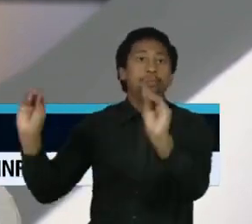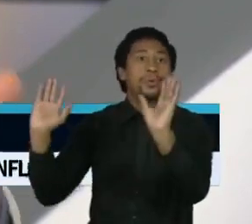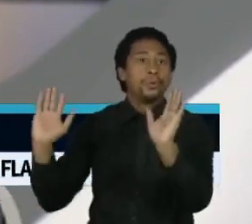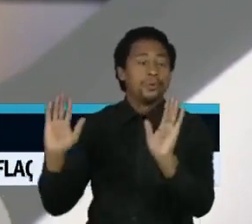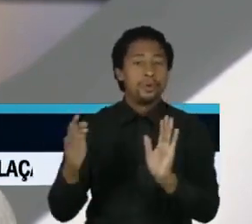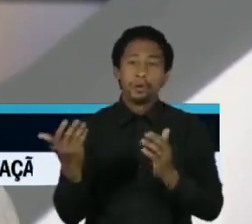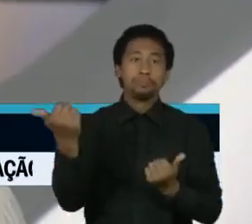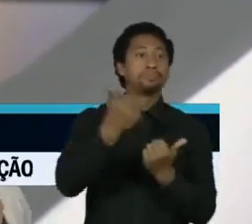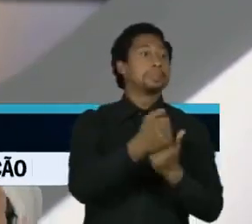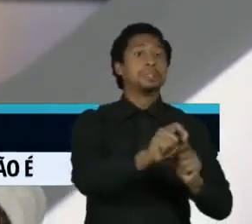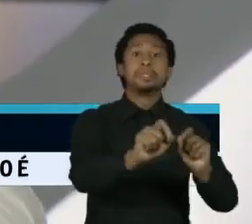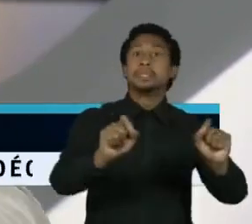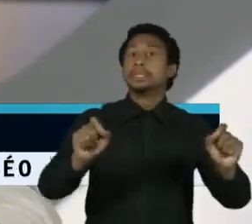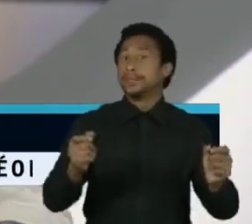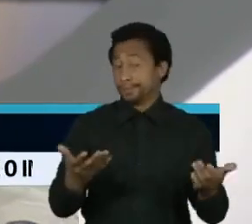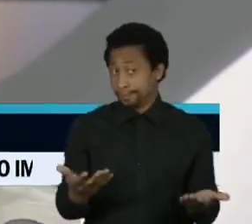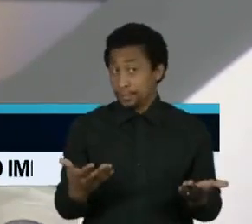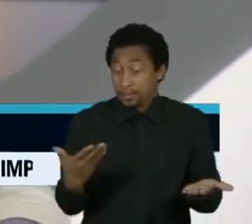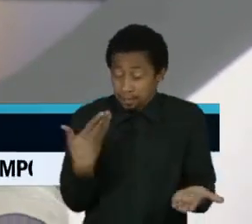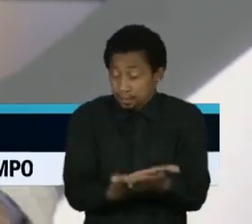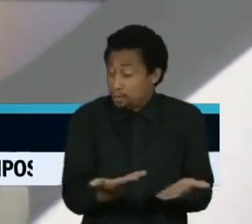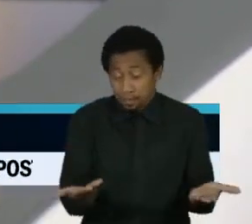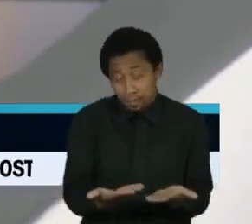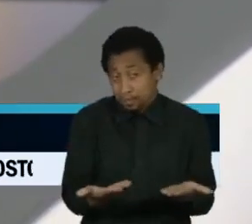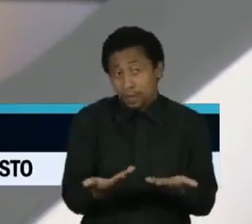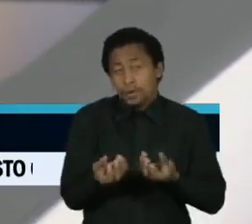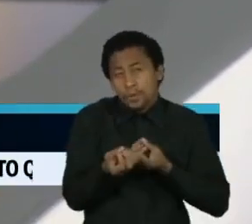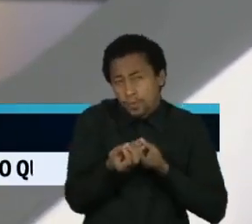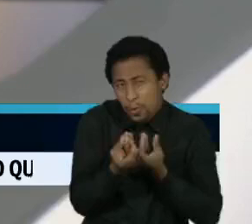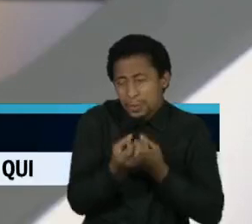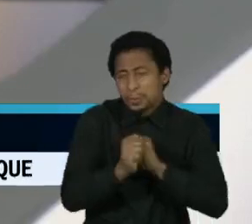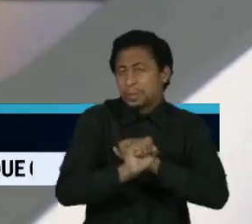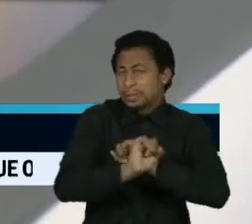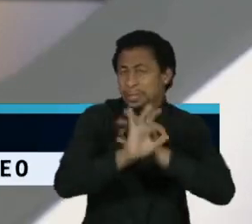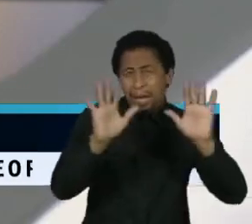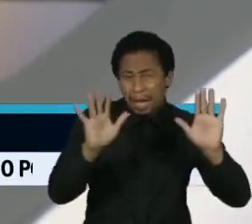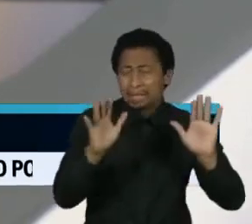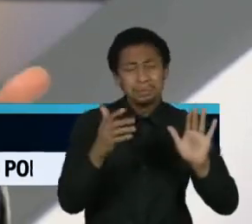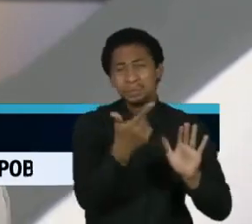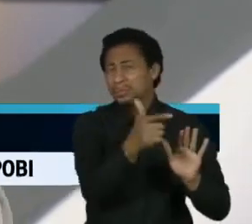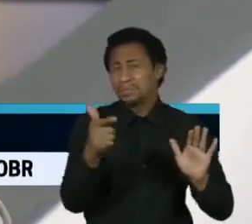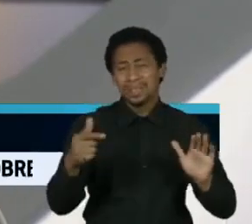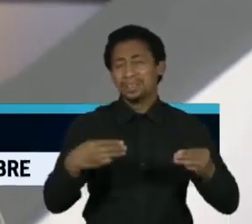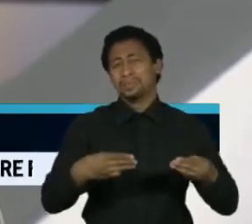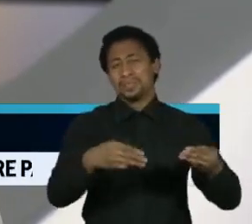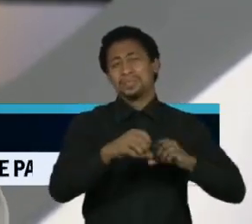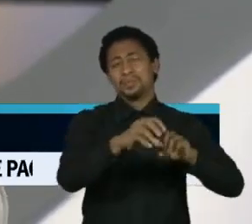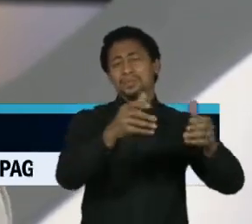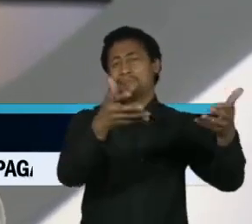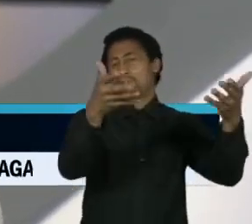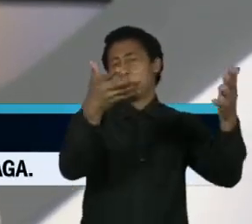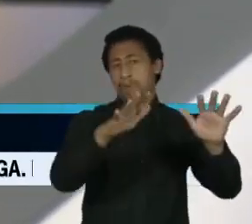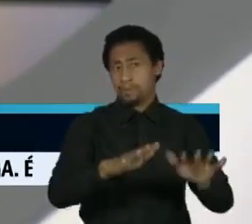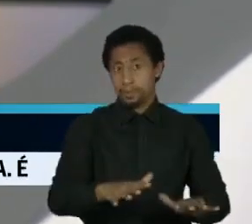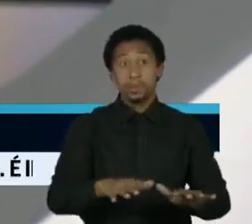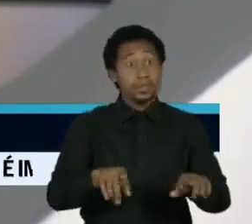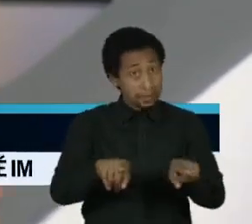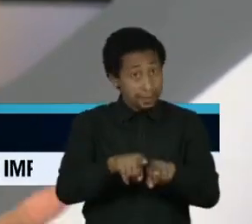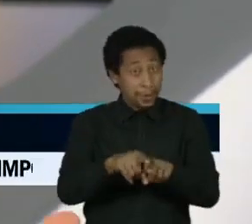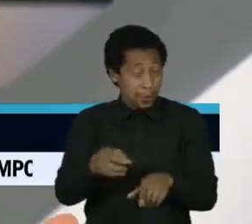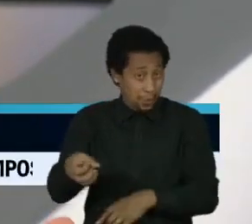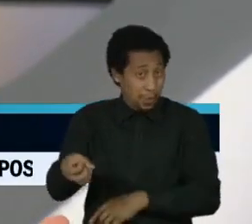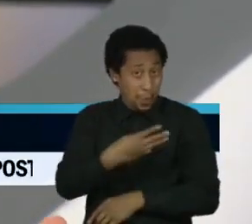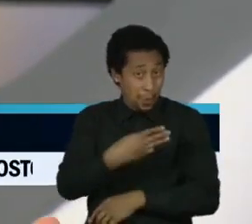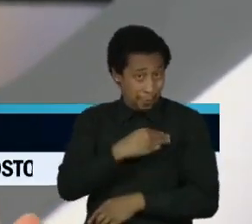traz uma luminosidade do tipo da estratégia de demolição do MEC, né? Até o nosso ex-ministro com revólver em